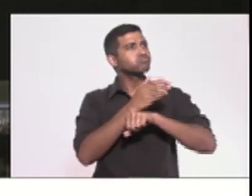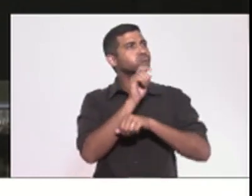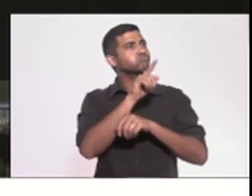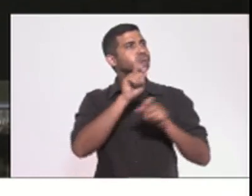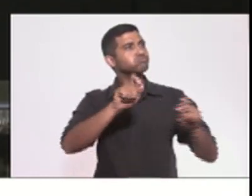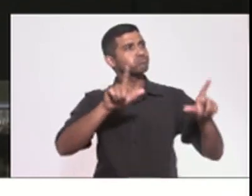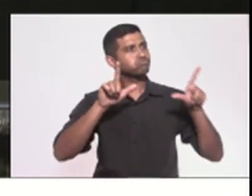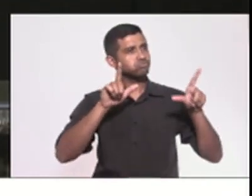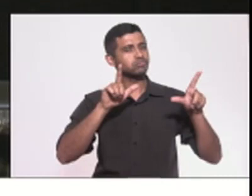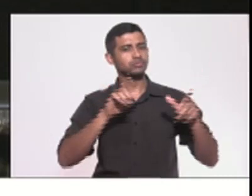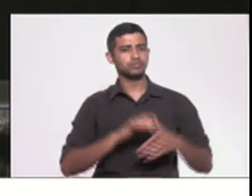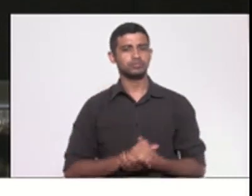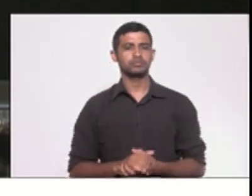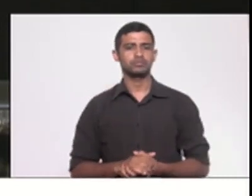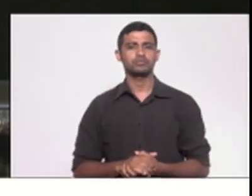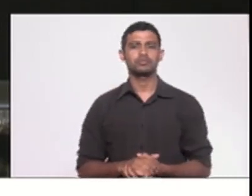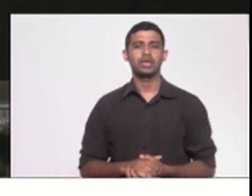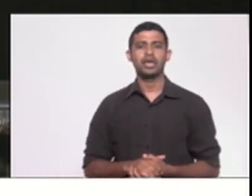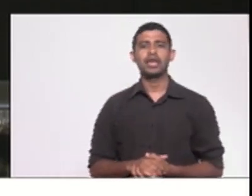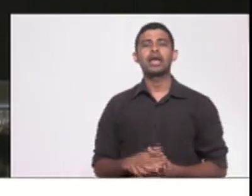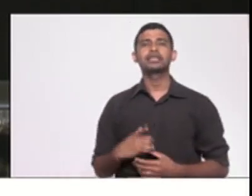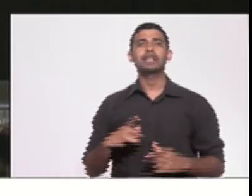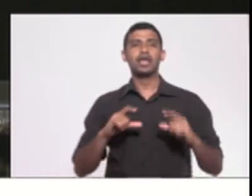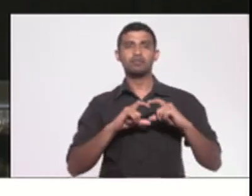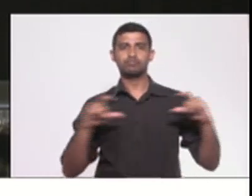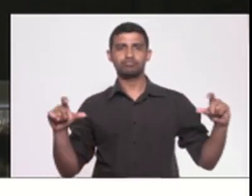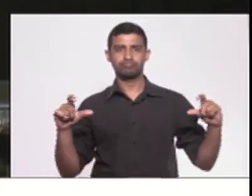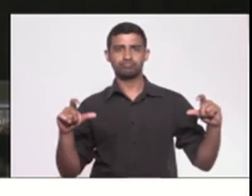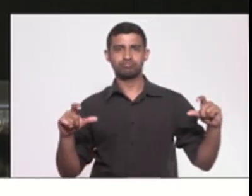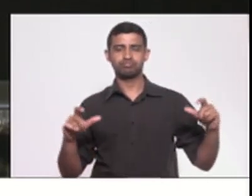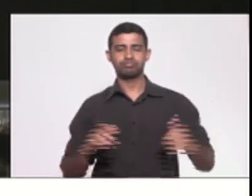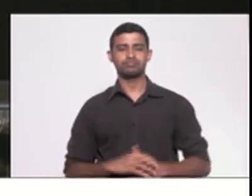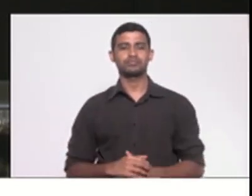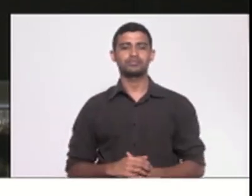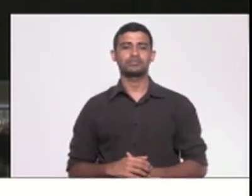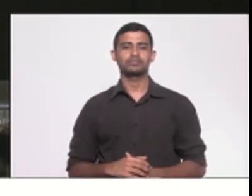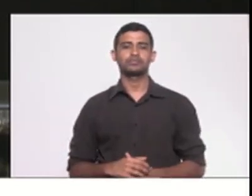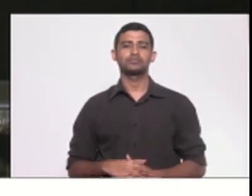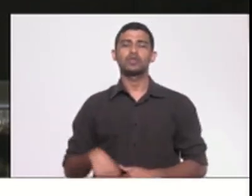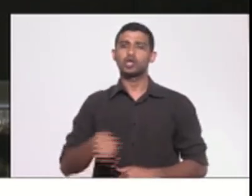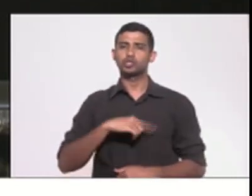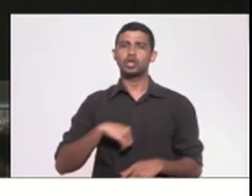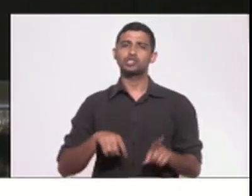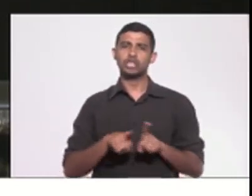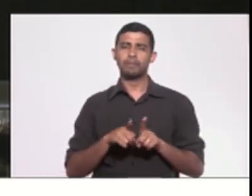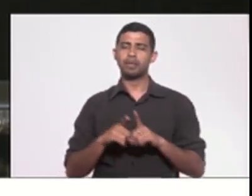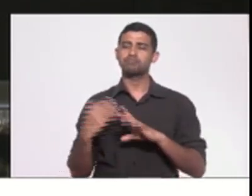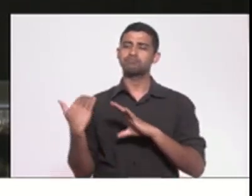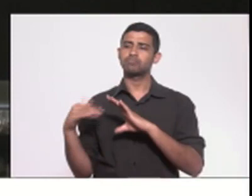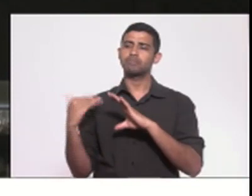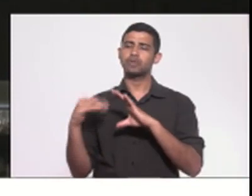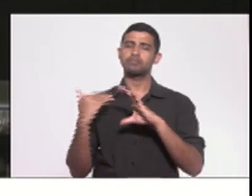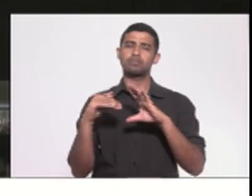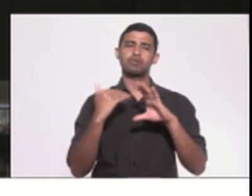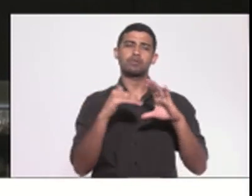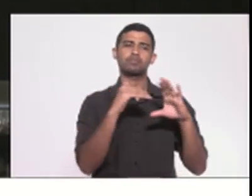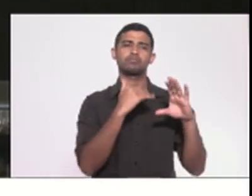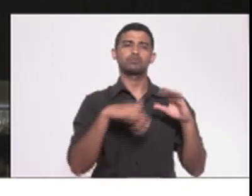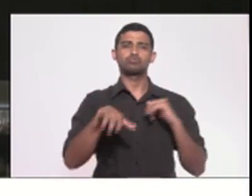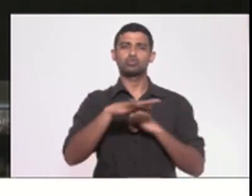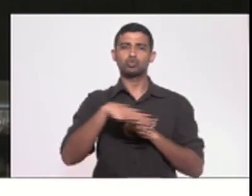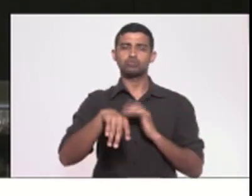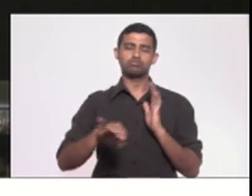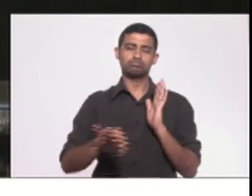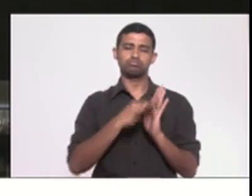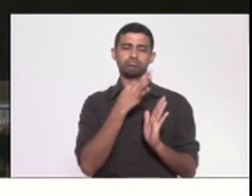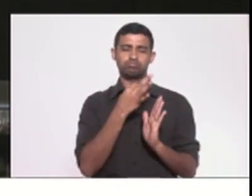completamente. É o endereço que está nos banners do Fórum. E a gente também envia por e-mail para todo mundo que preencheu ou